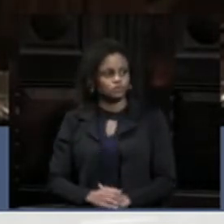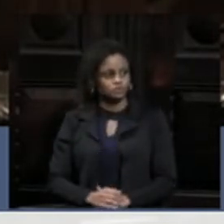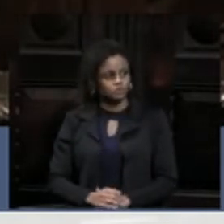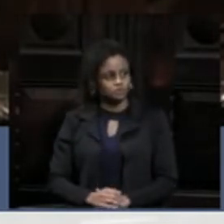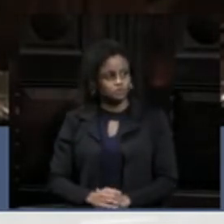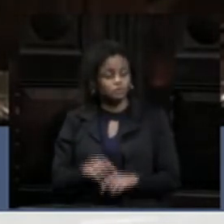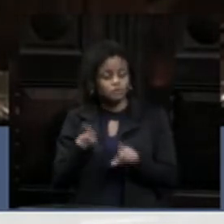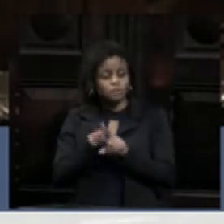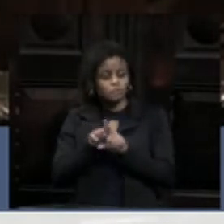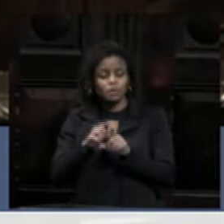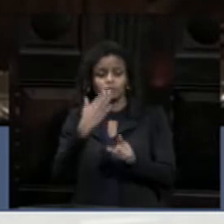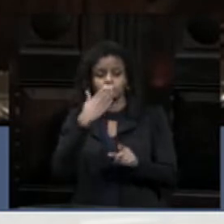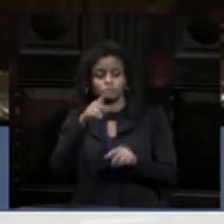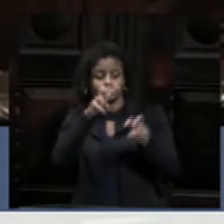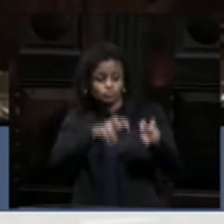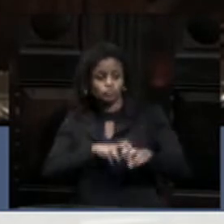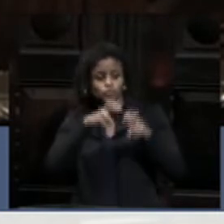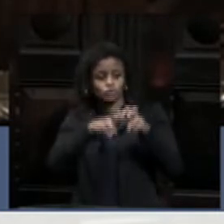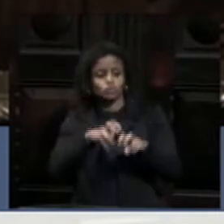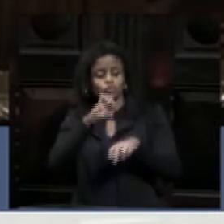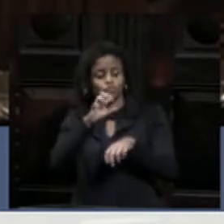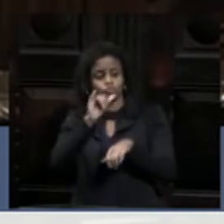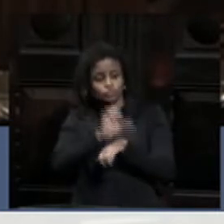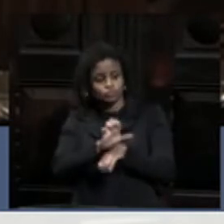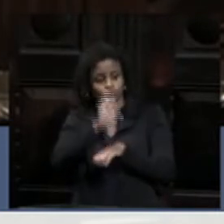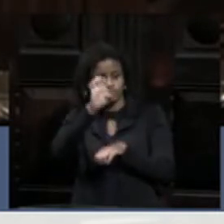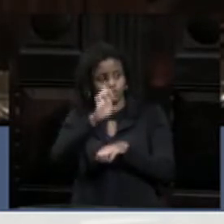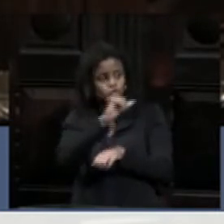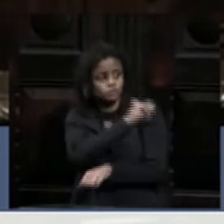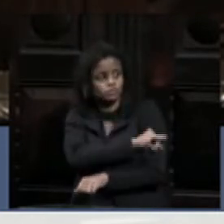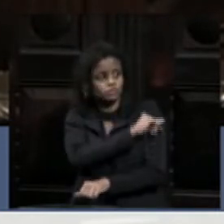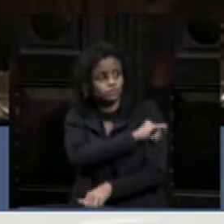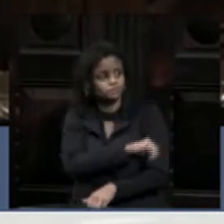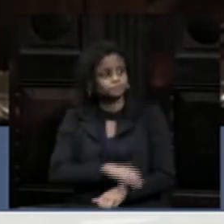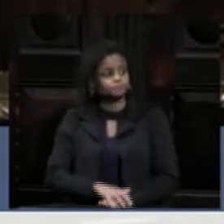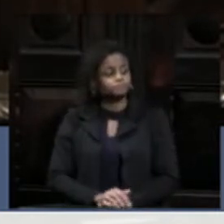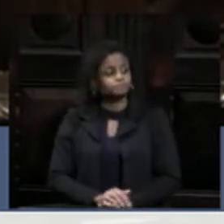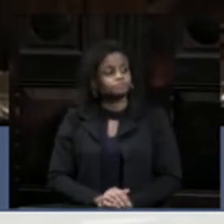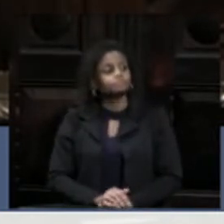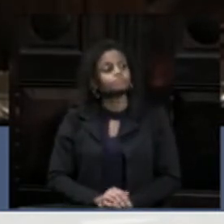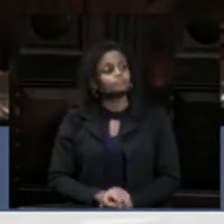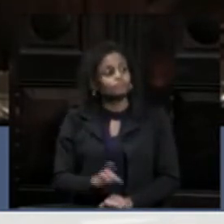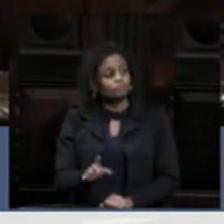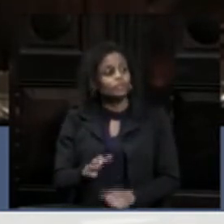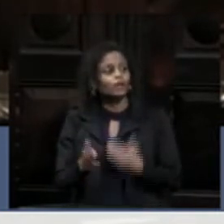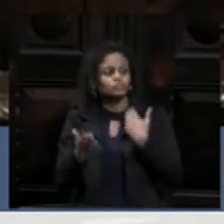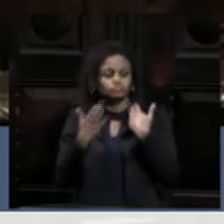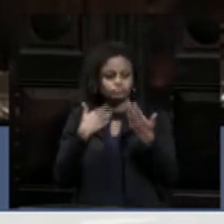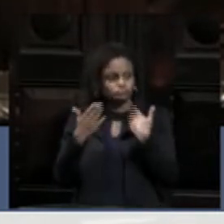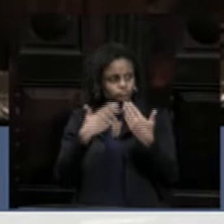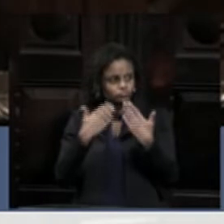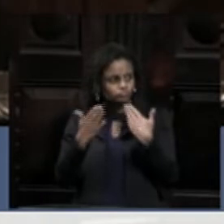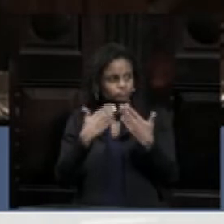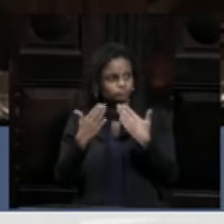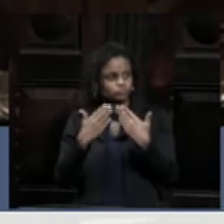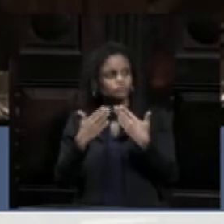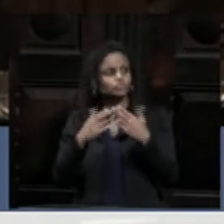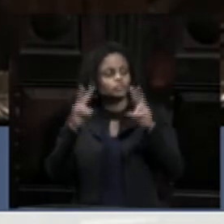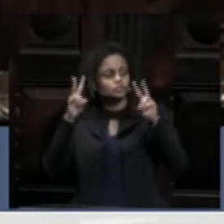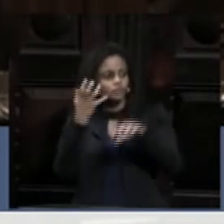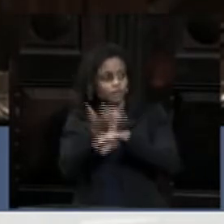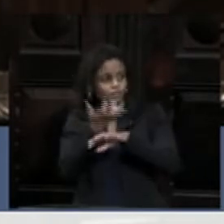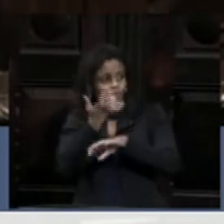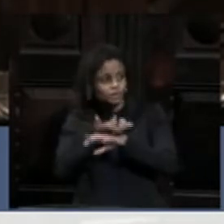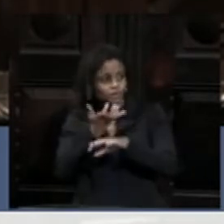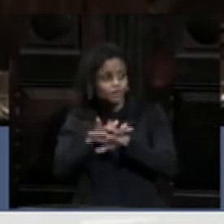estão no interior do estado. Dito isso, senhor presidente, discutir a matéria, saudosista dos geraldinos, que nunca